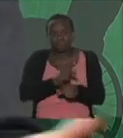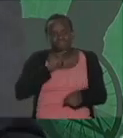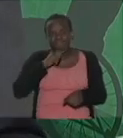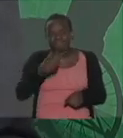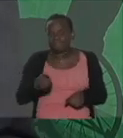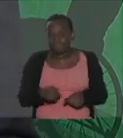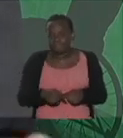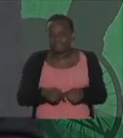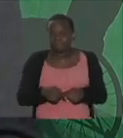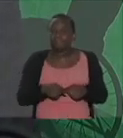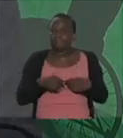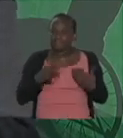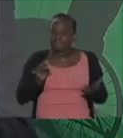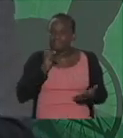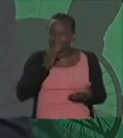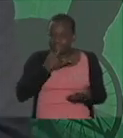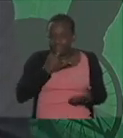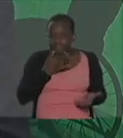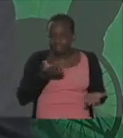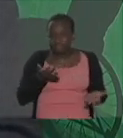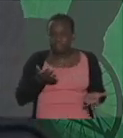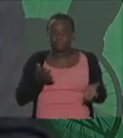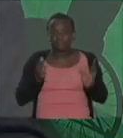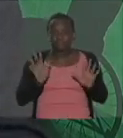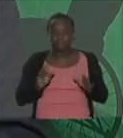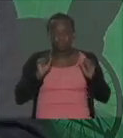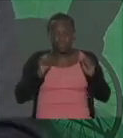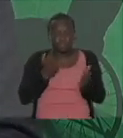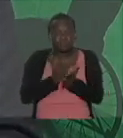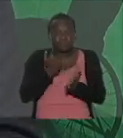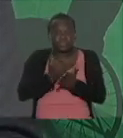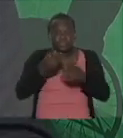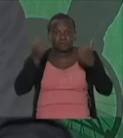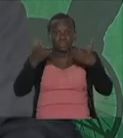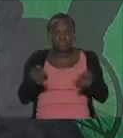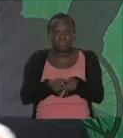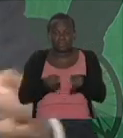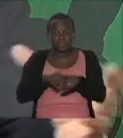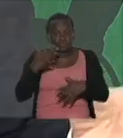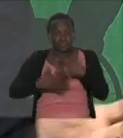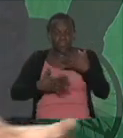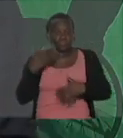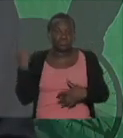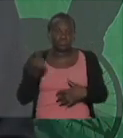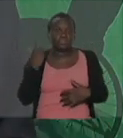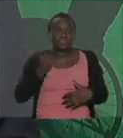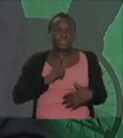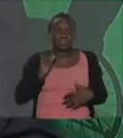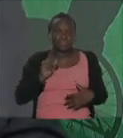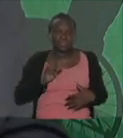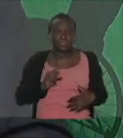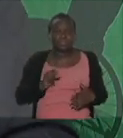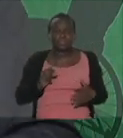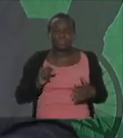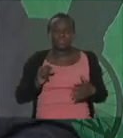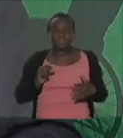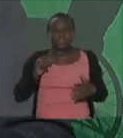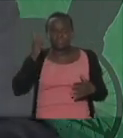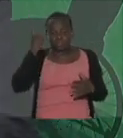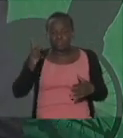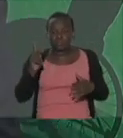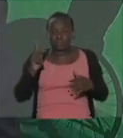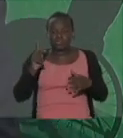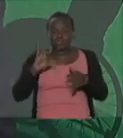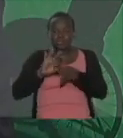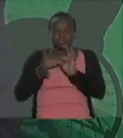conta desse grande patrimônio isso é lamentável e a gente pode extrapolar também com a frustração que acho que todos nós temos com relativo com